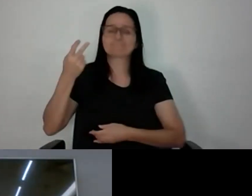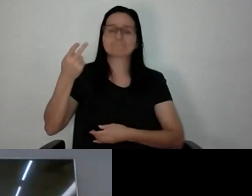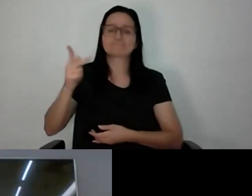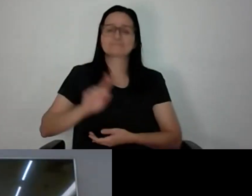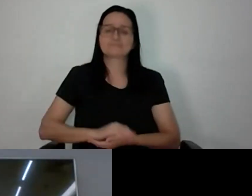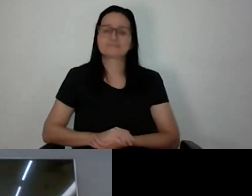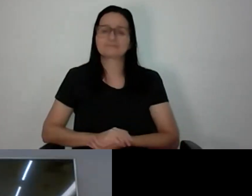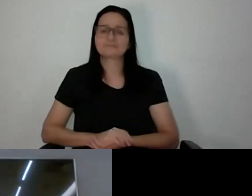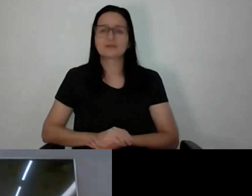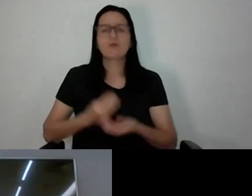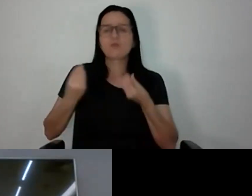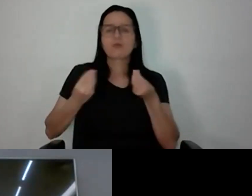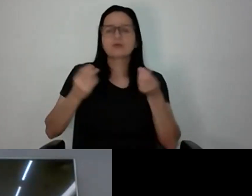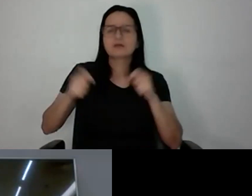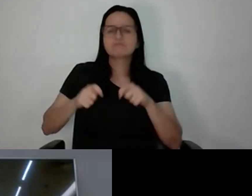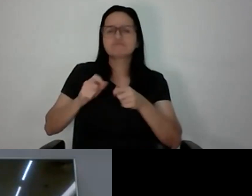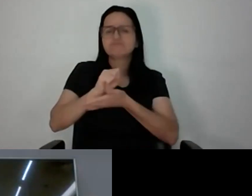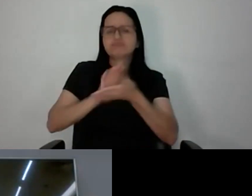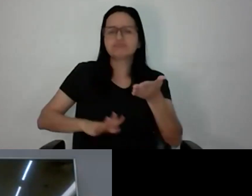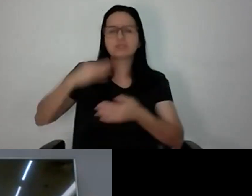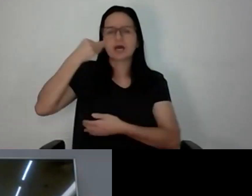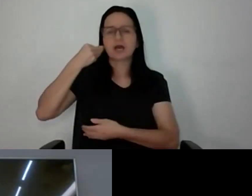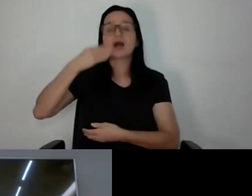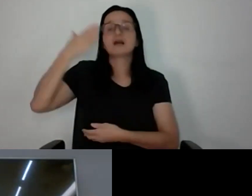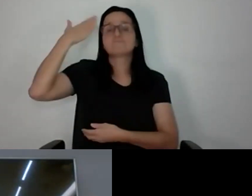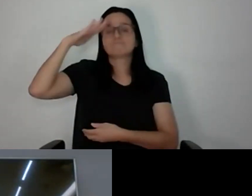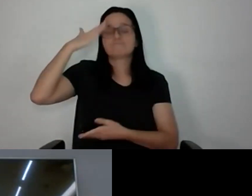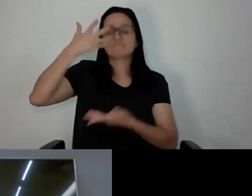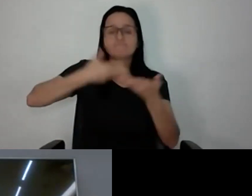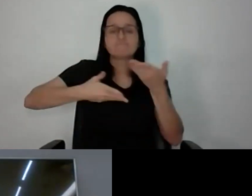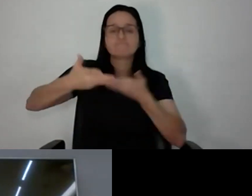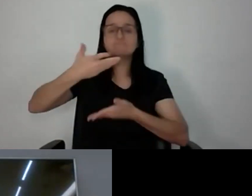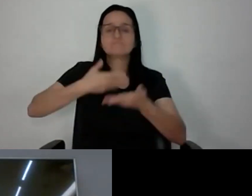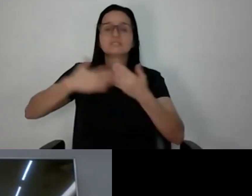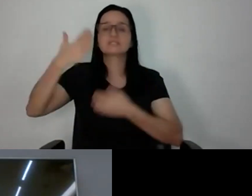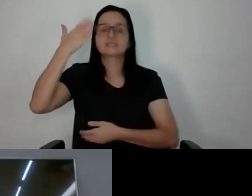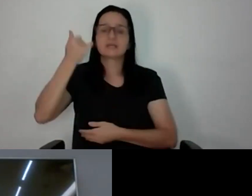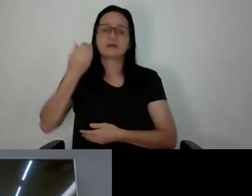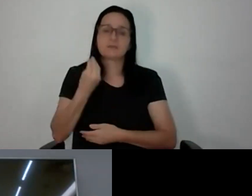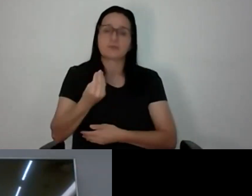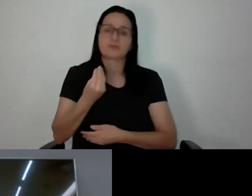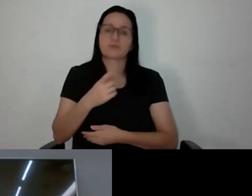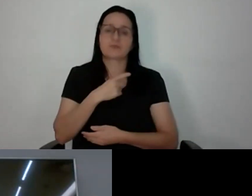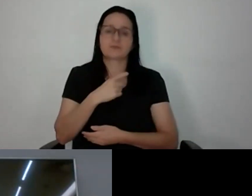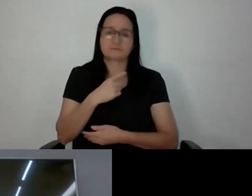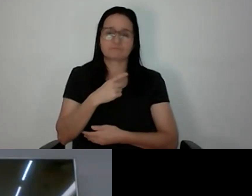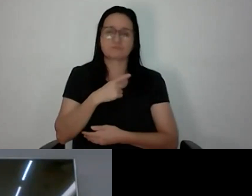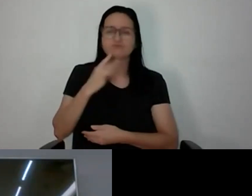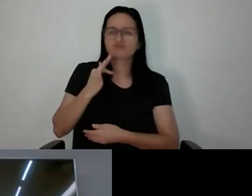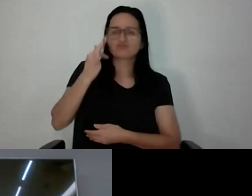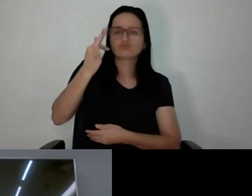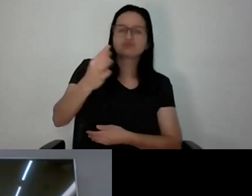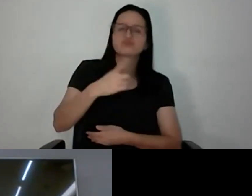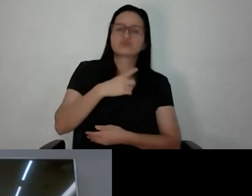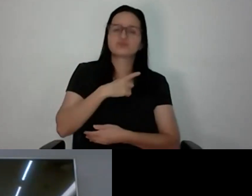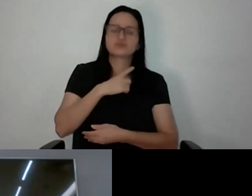tipo de atividade ela é muito bacana para o aluno se envolver, ele ter uma perspectiva do que ele pode atuar mais à frente, né, fazer uma vivência